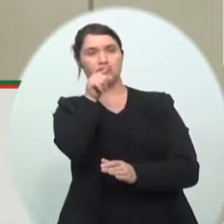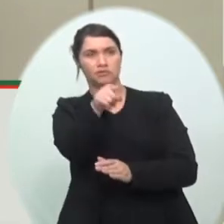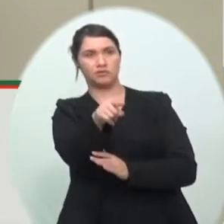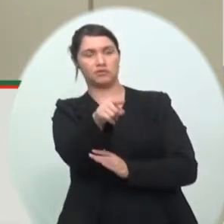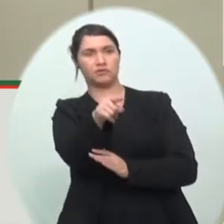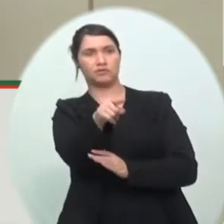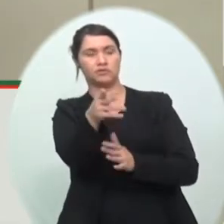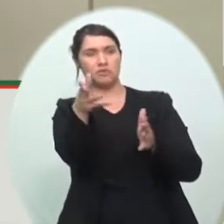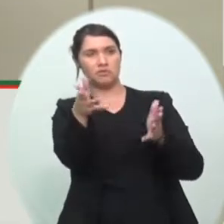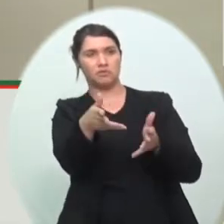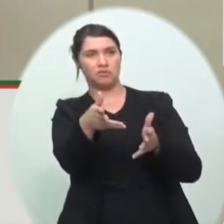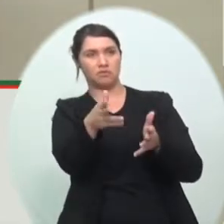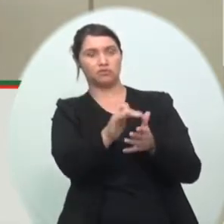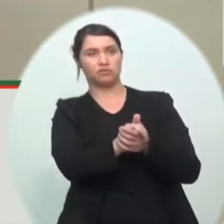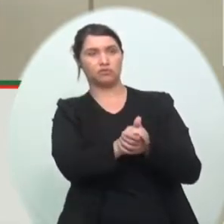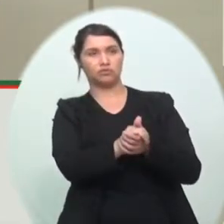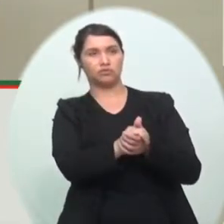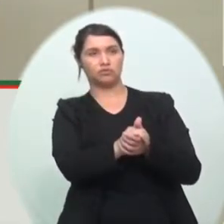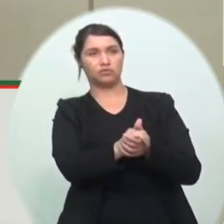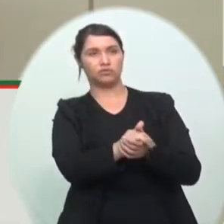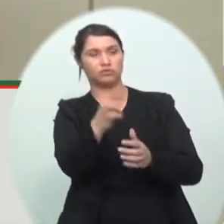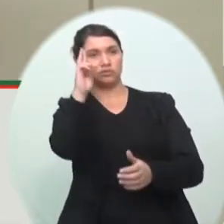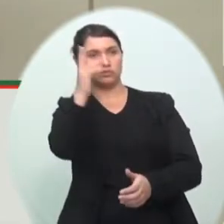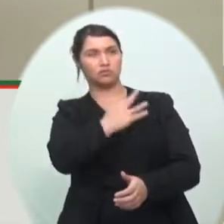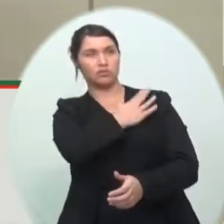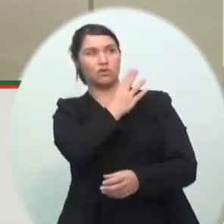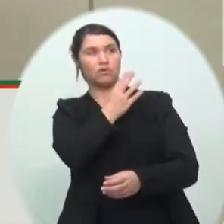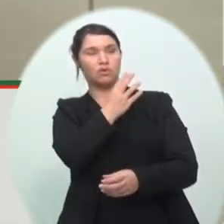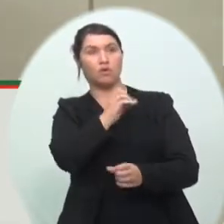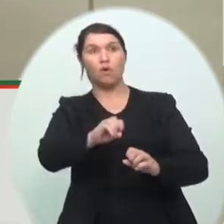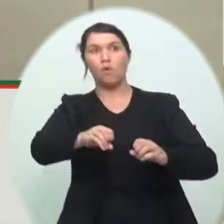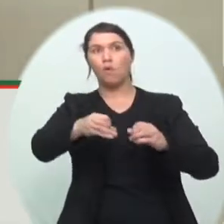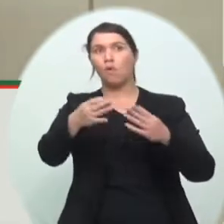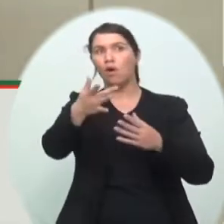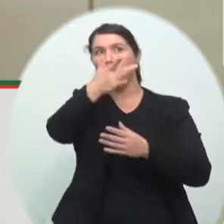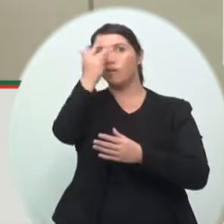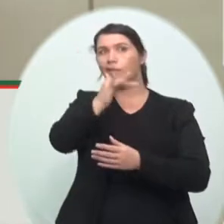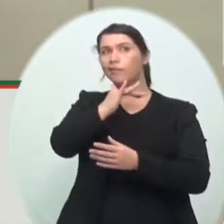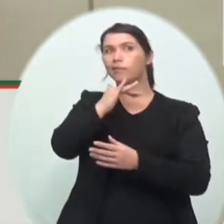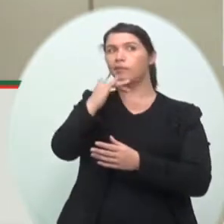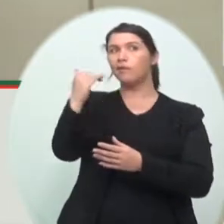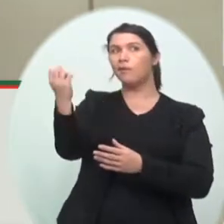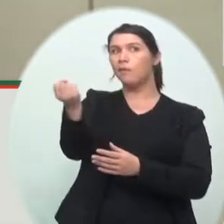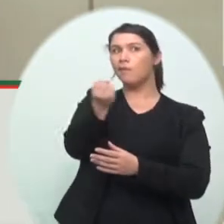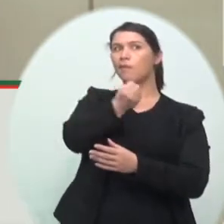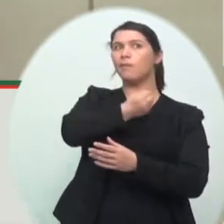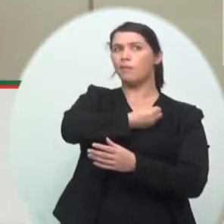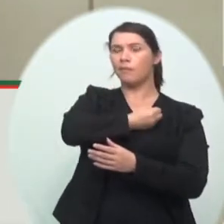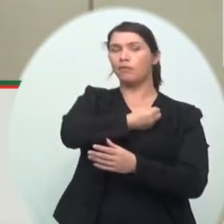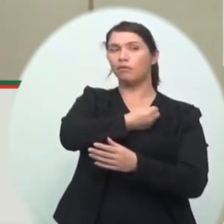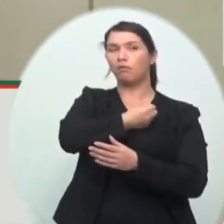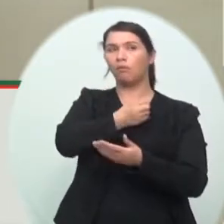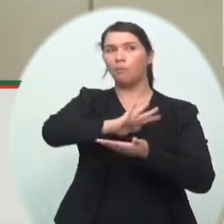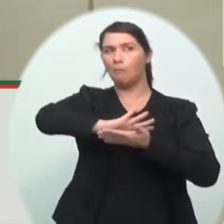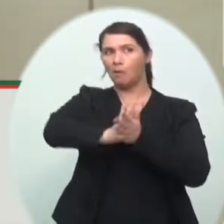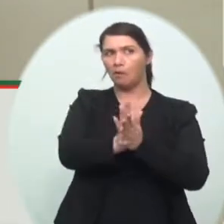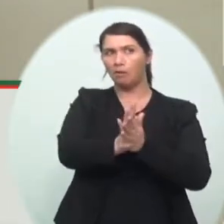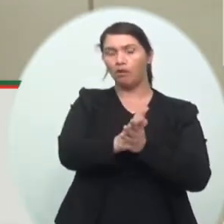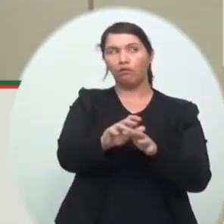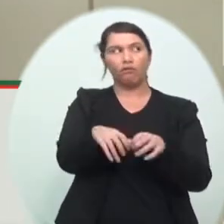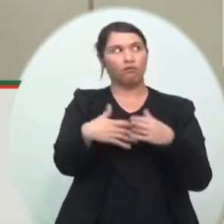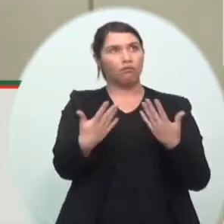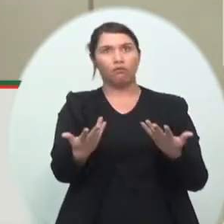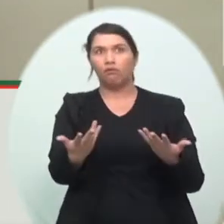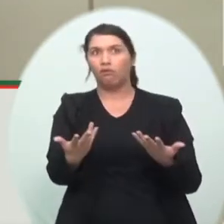coronel hoje, quantas pessoas o senhor já matou? Né? Mas é aquilo que eu acabei de dizer. A ideia que